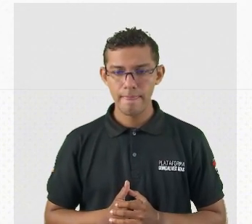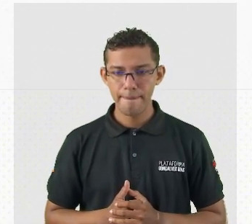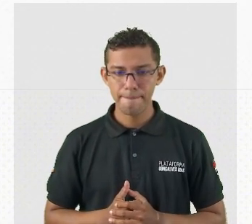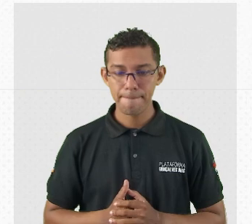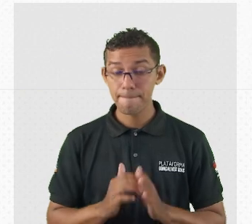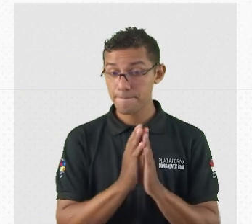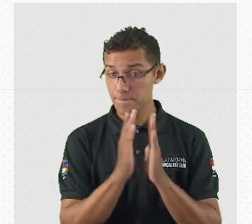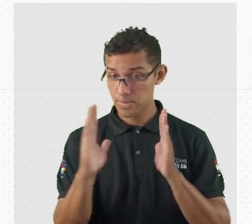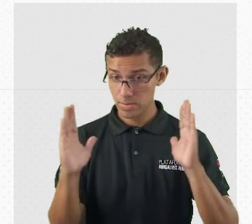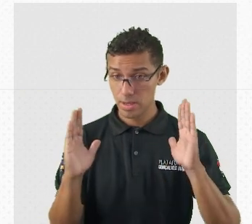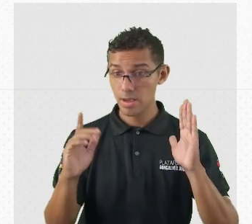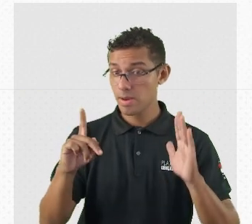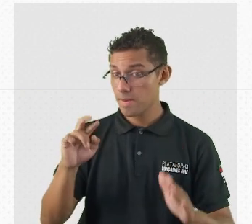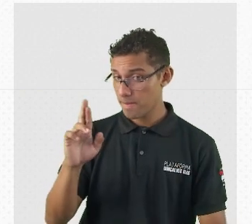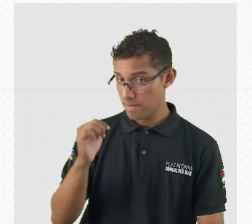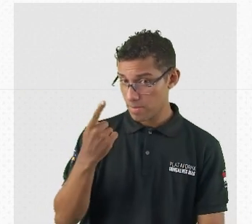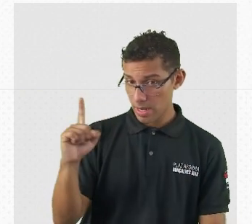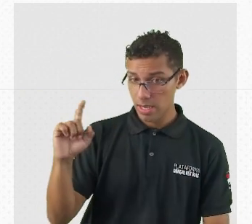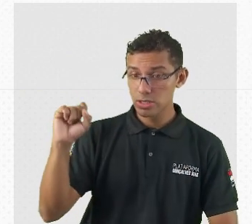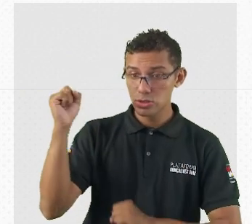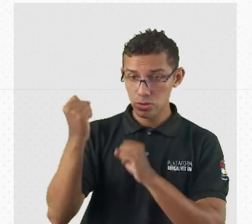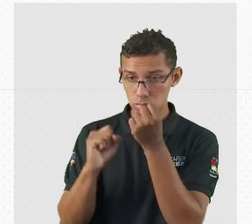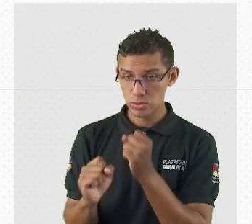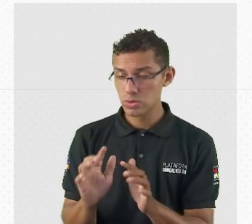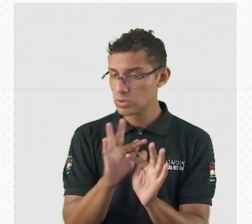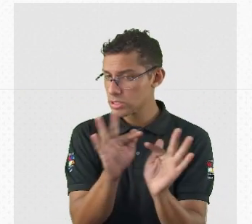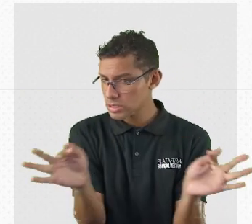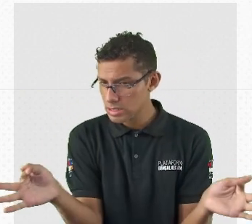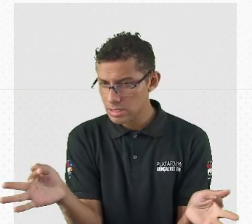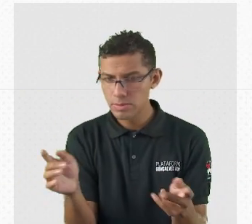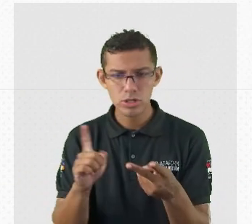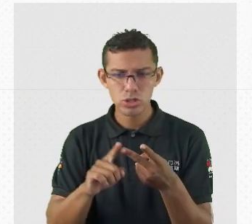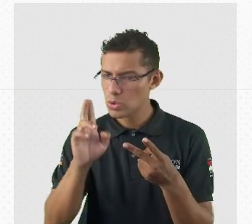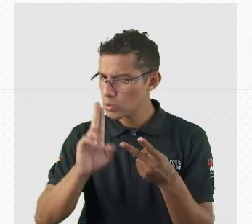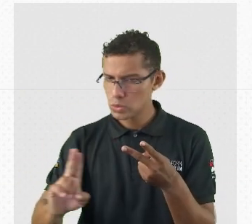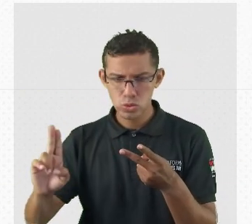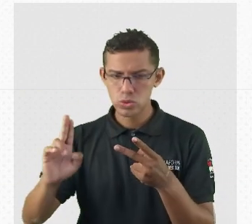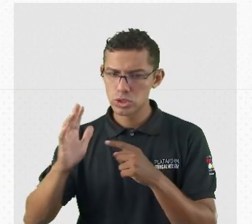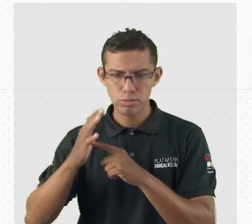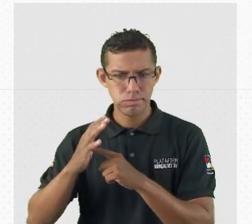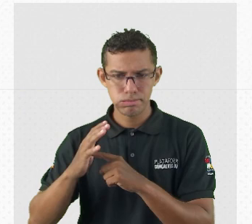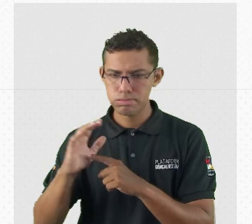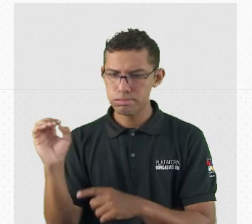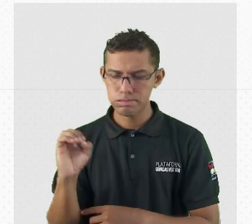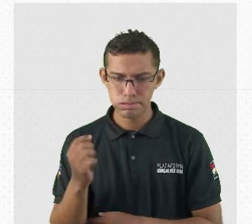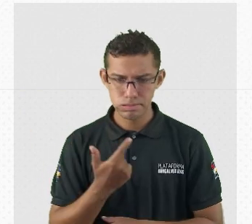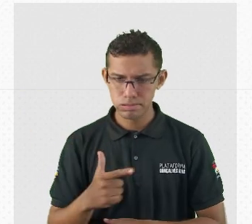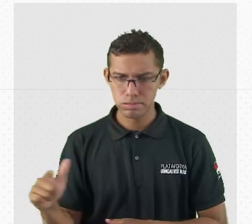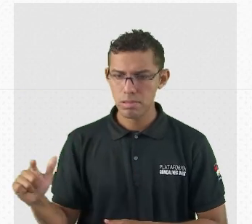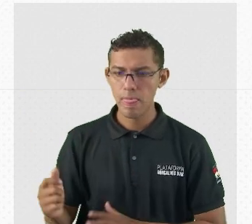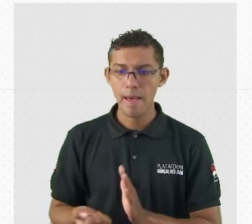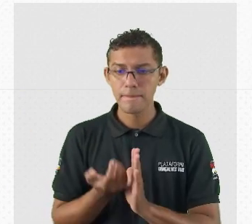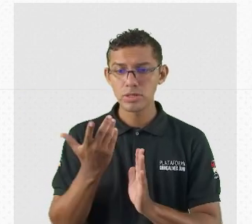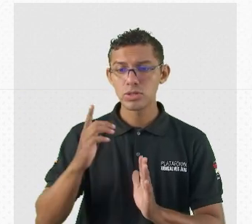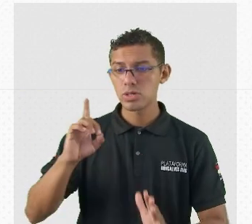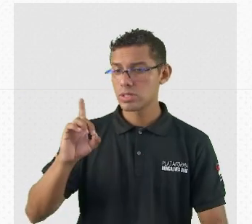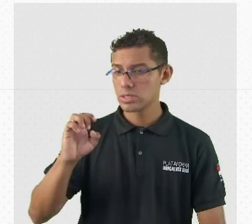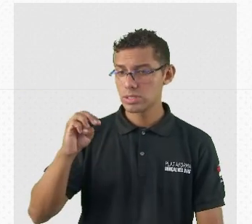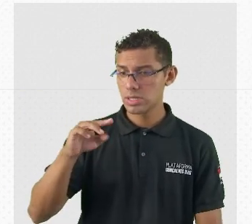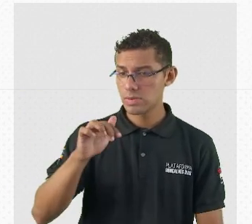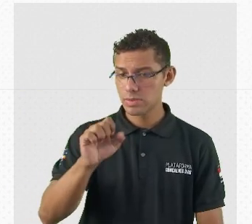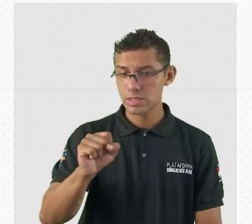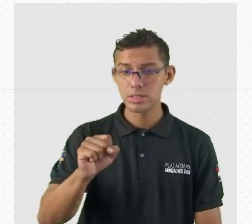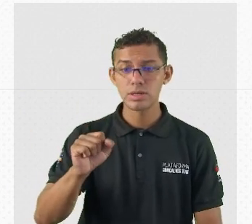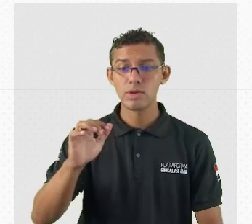no período pré-industrial, gente, eu tinha ferramentas simples, sem o uso de máquinas, a produção era sob demanda ou para feiras